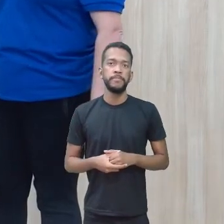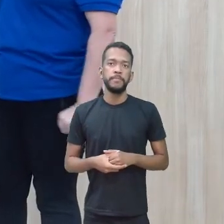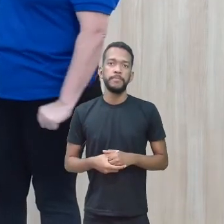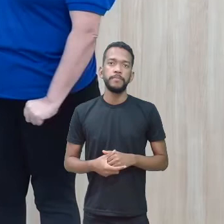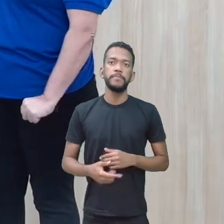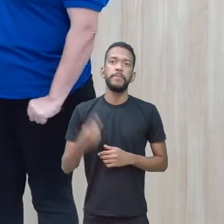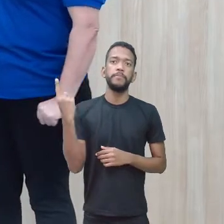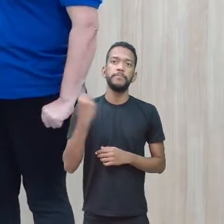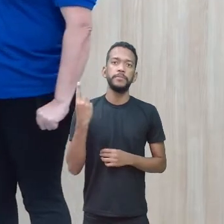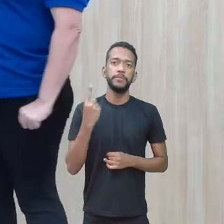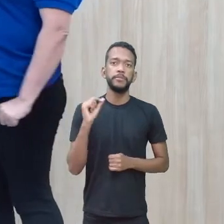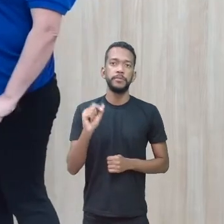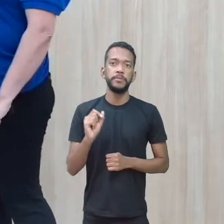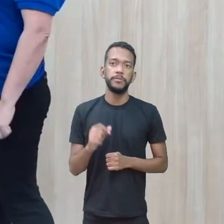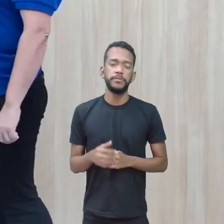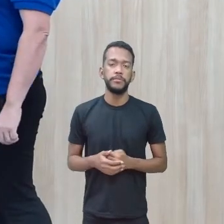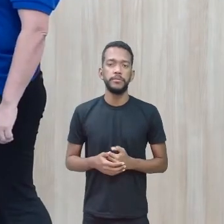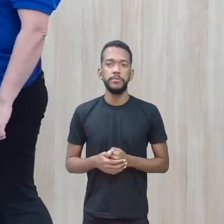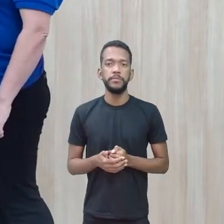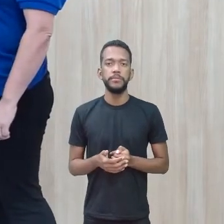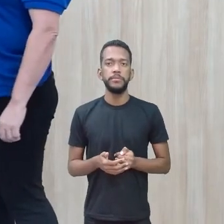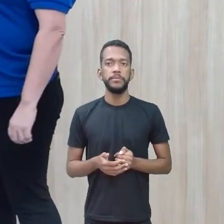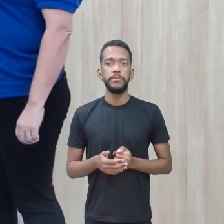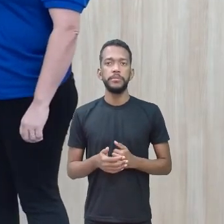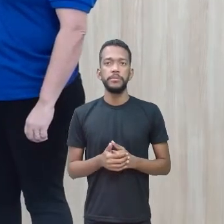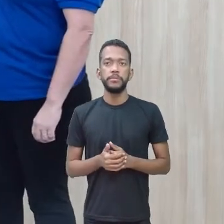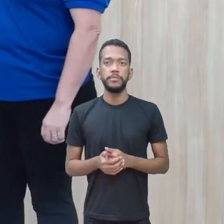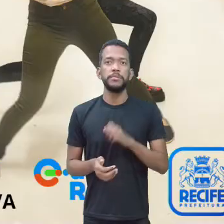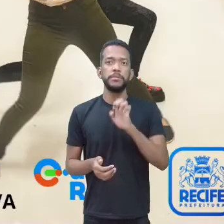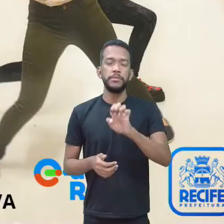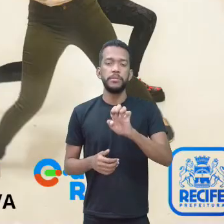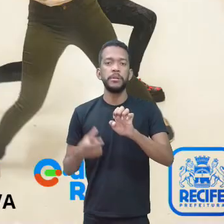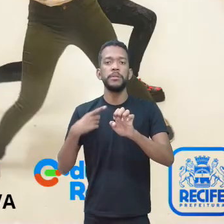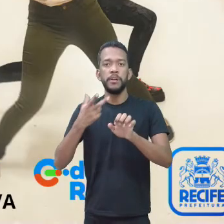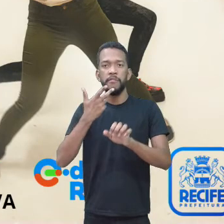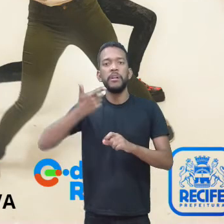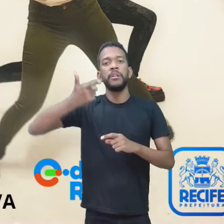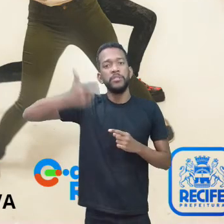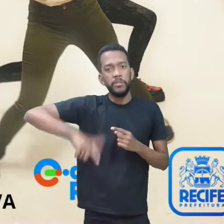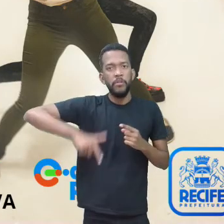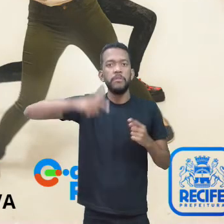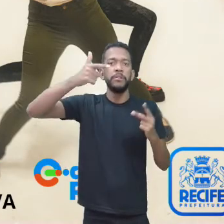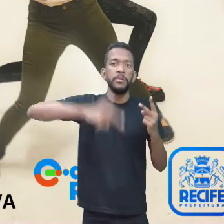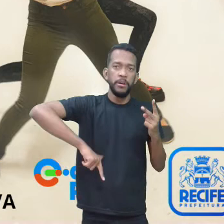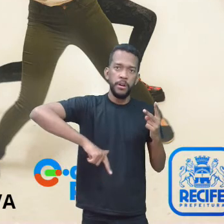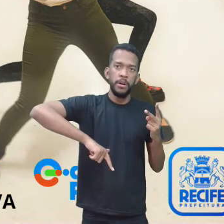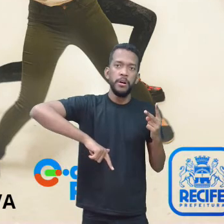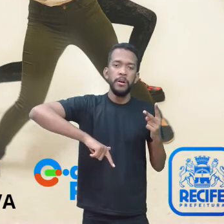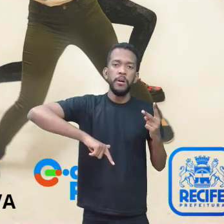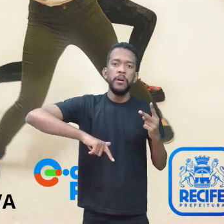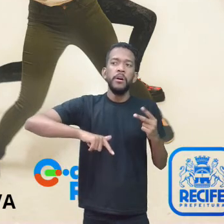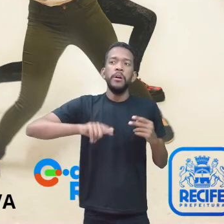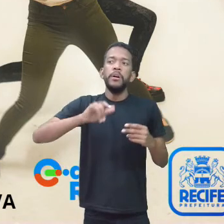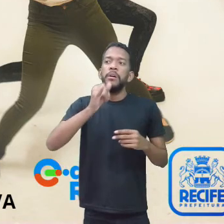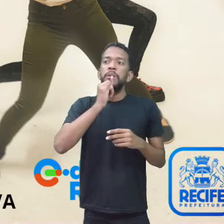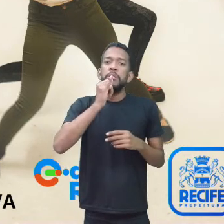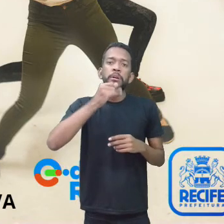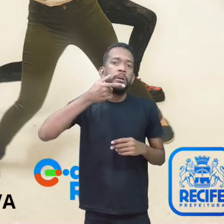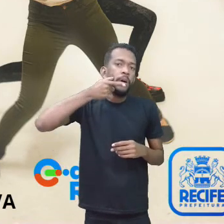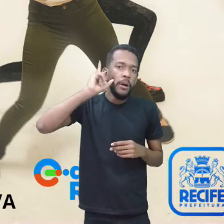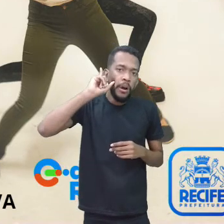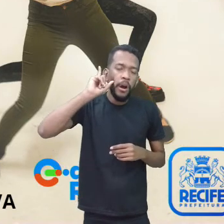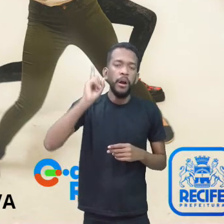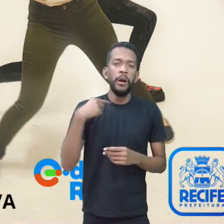Primeiro, quando o aparece repetido na oração. E ontem, na